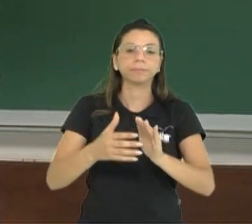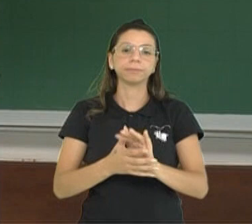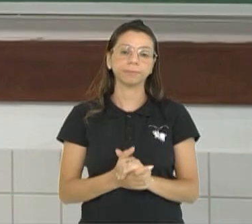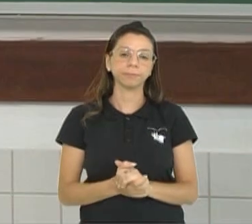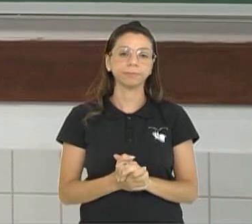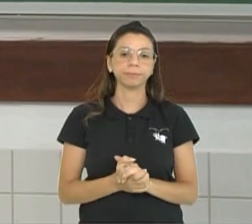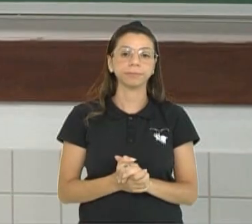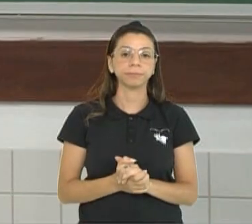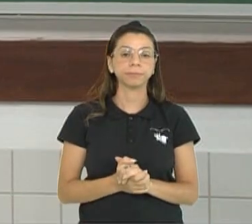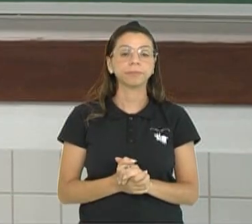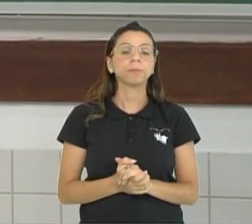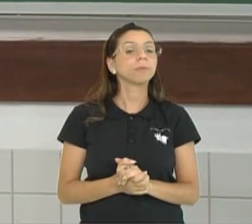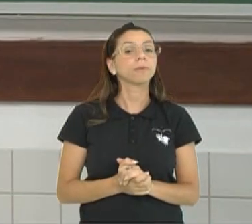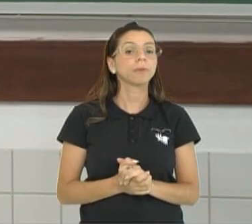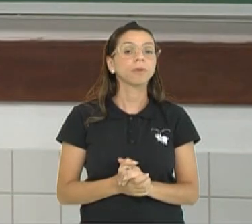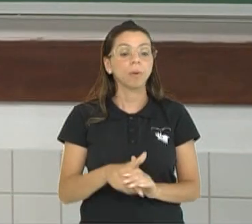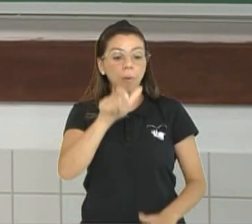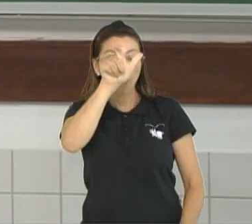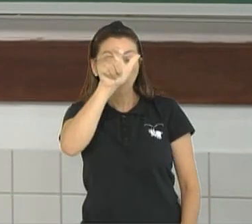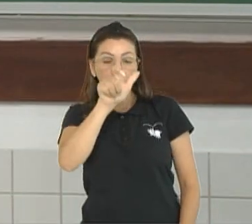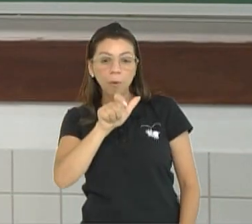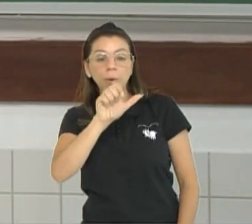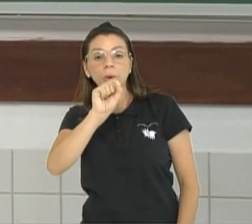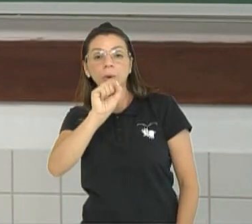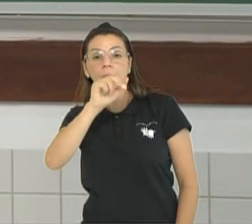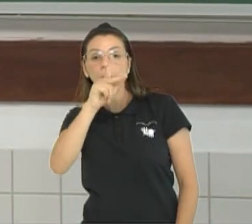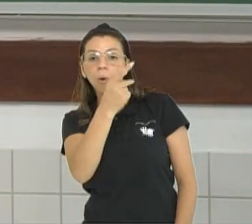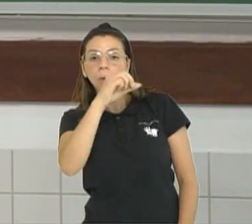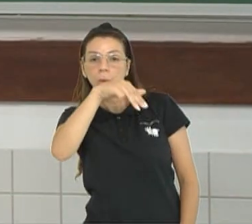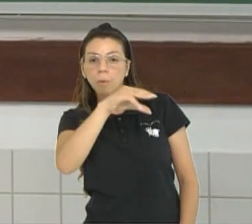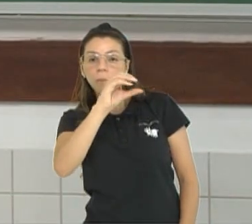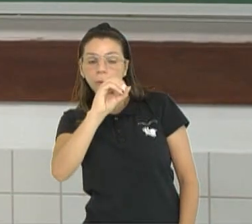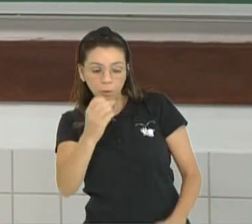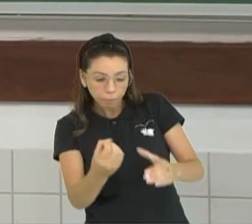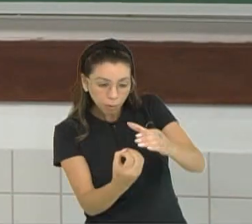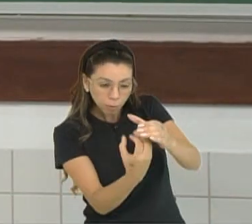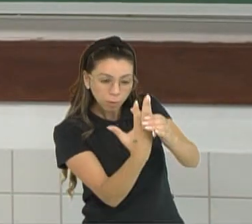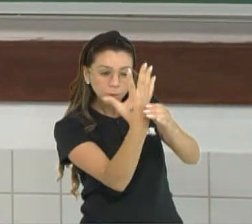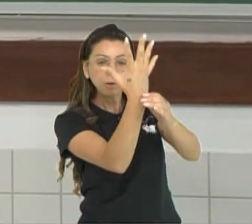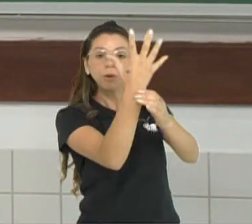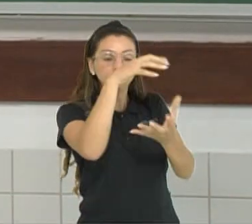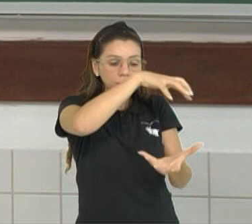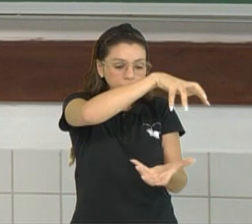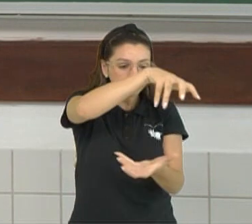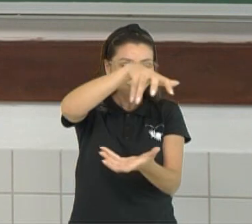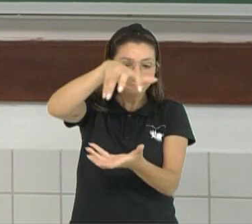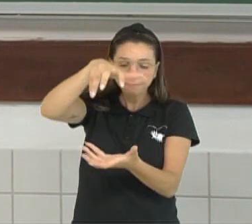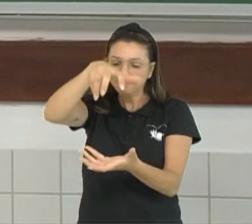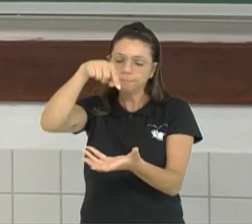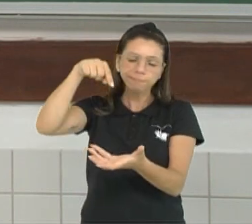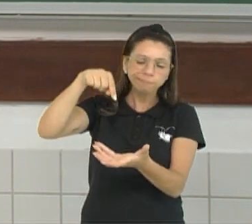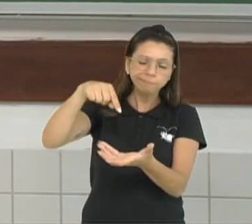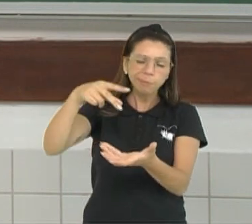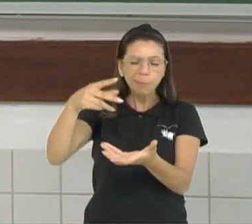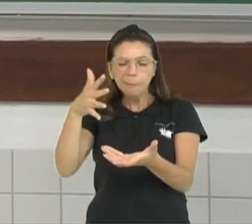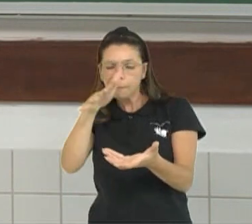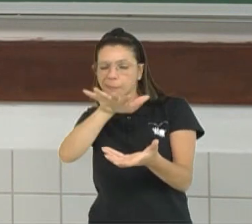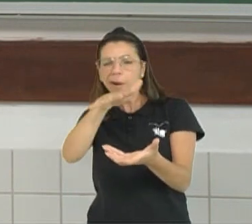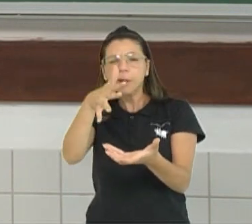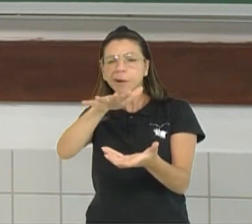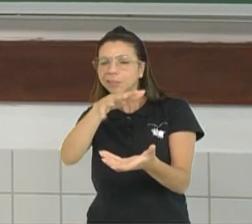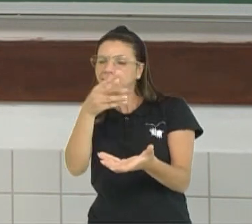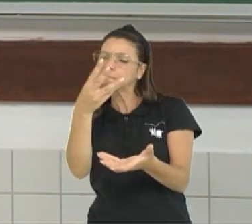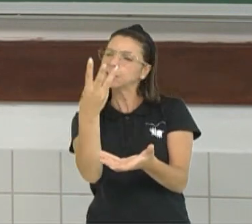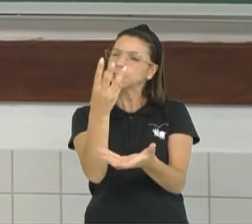A espécie Homo sapiens, ela vai surgir no planeta Terra há mais ou menos